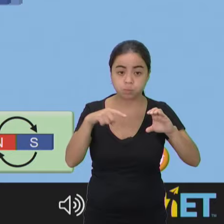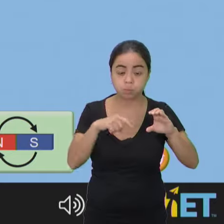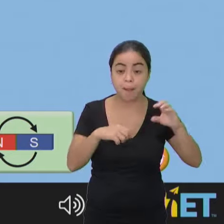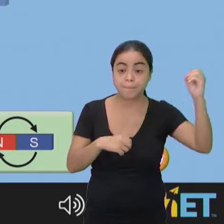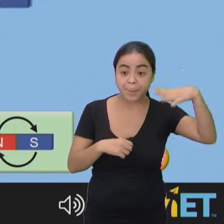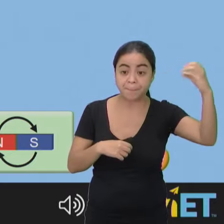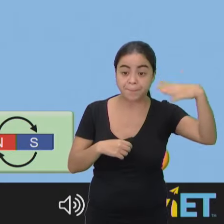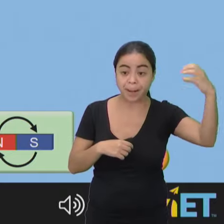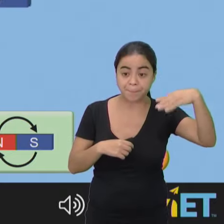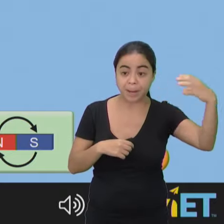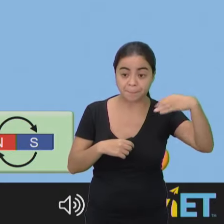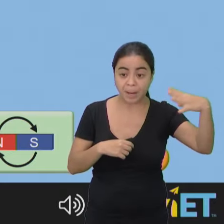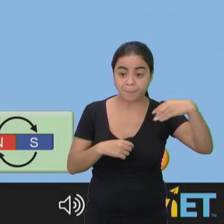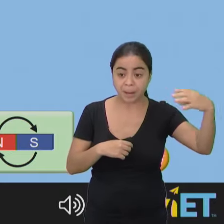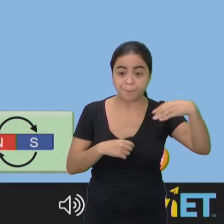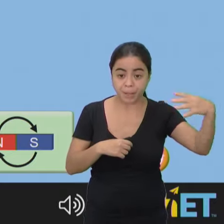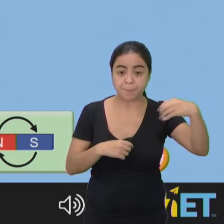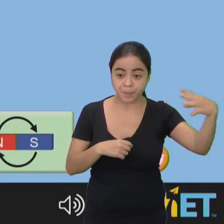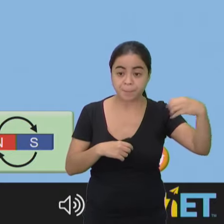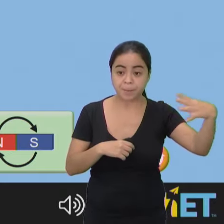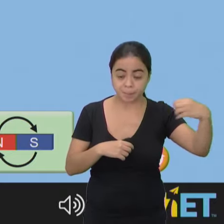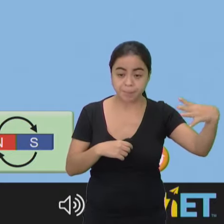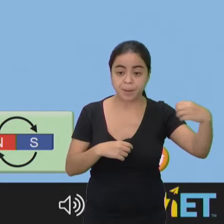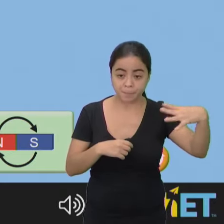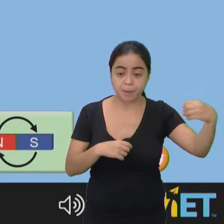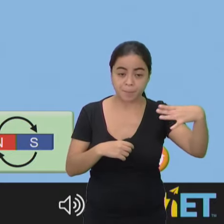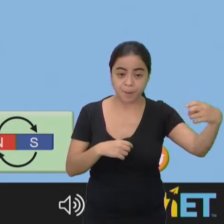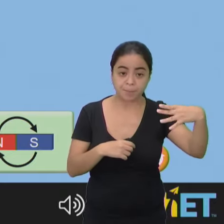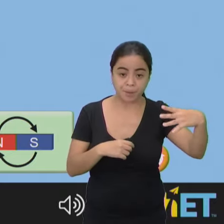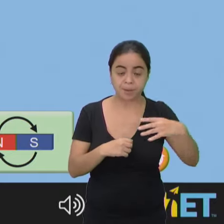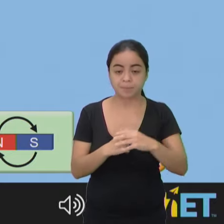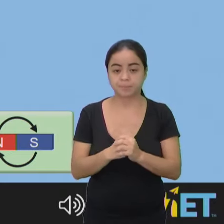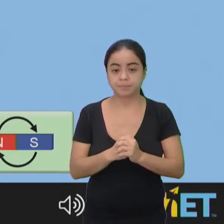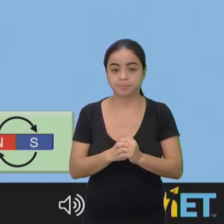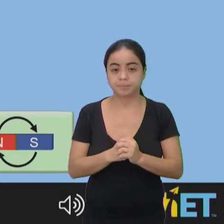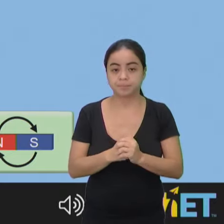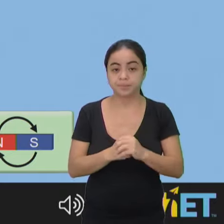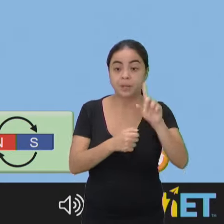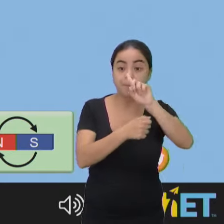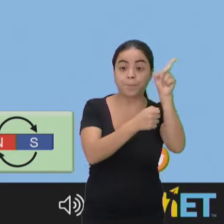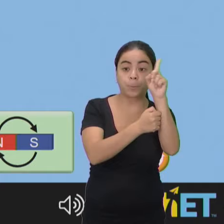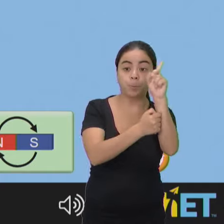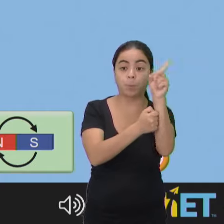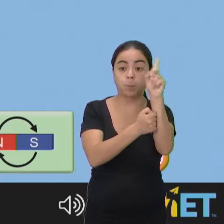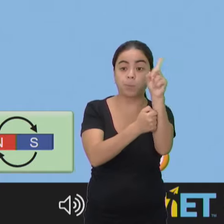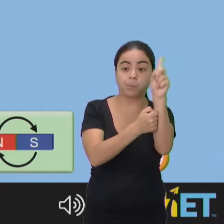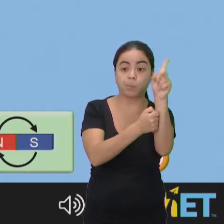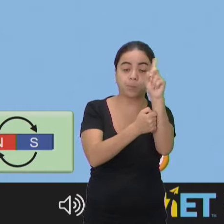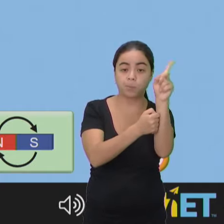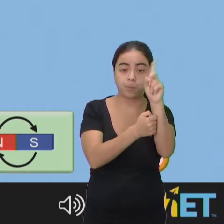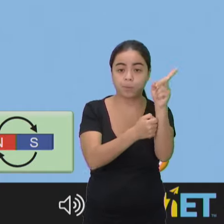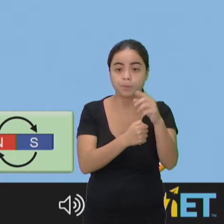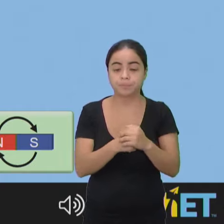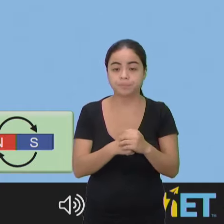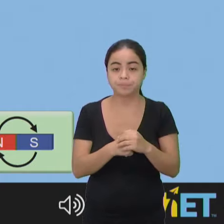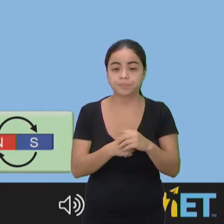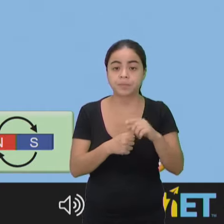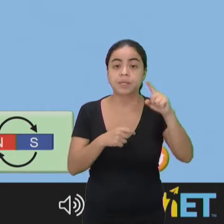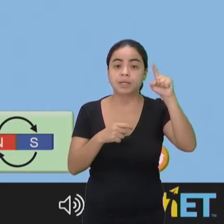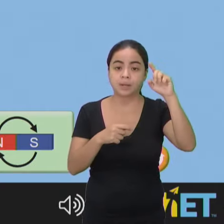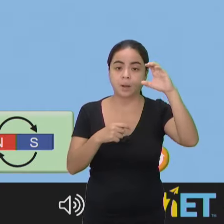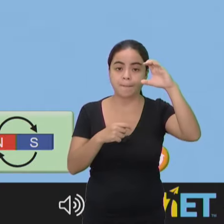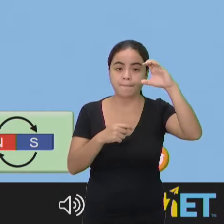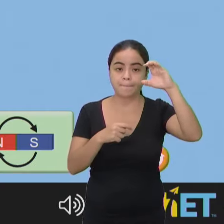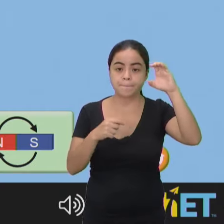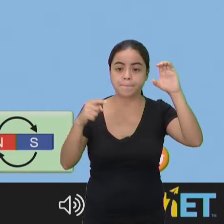no campo magnético, ó, mais luz, mais intensidade, mais o multímetro mexe. Tá certo? Então, este é